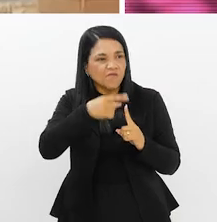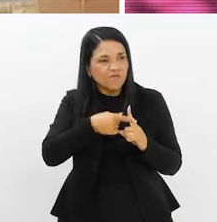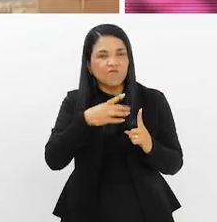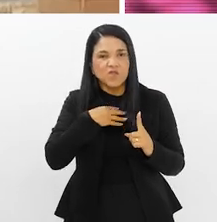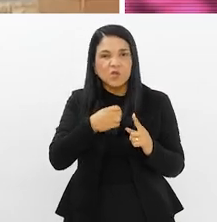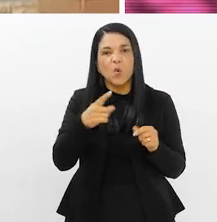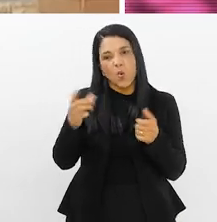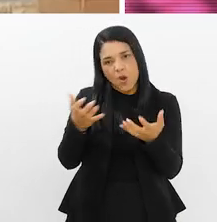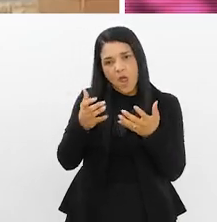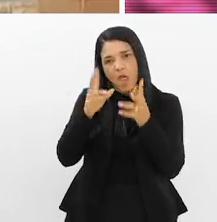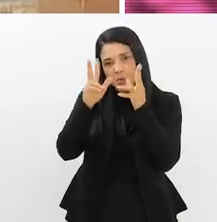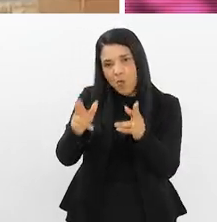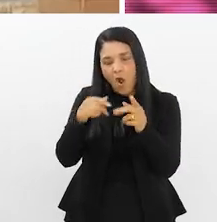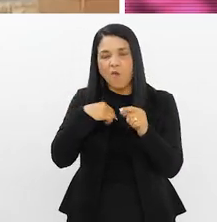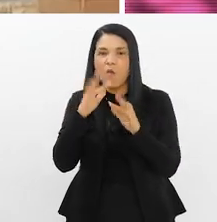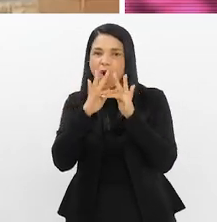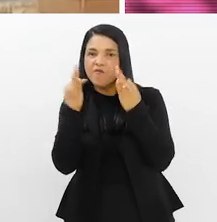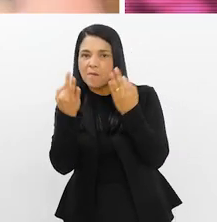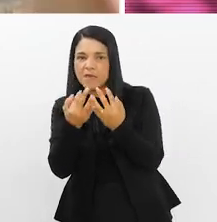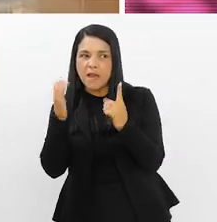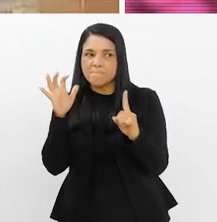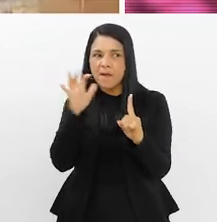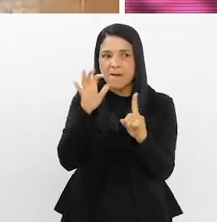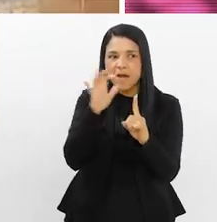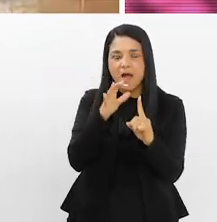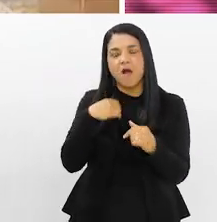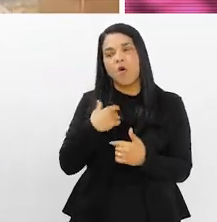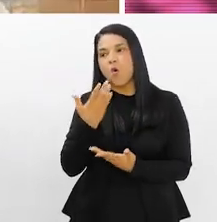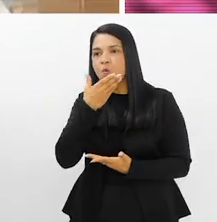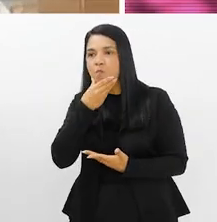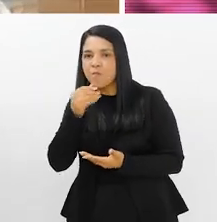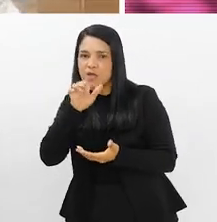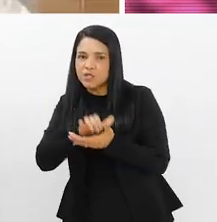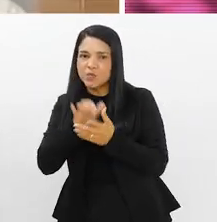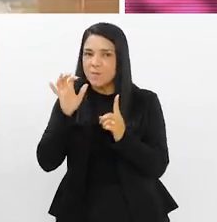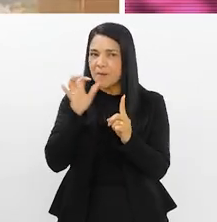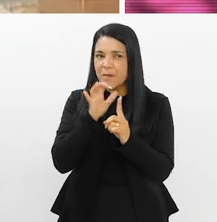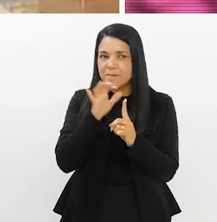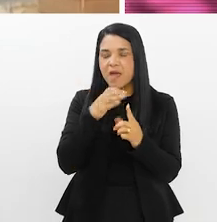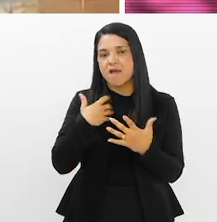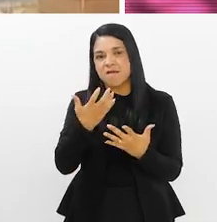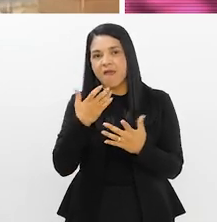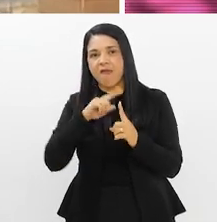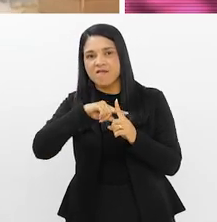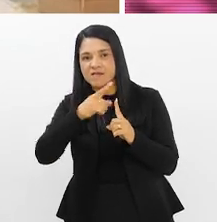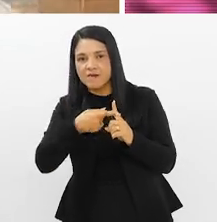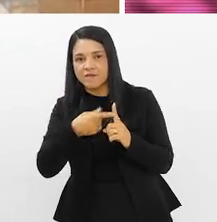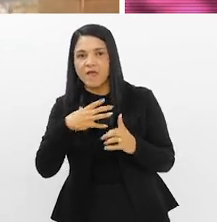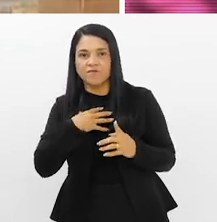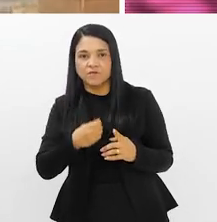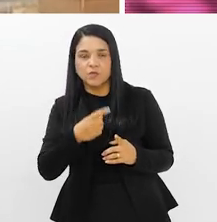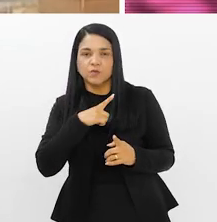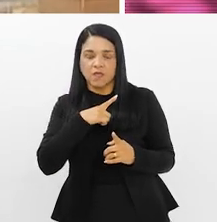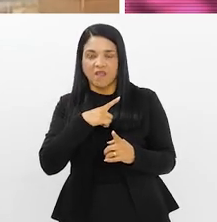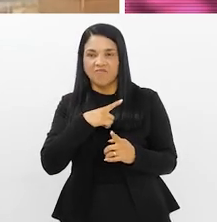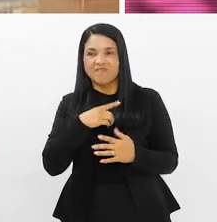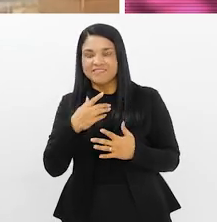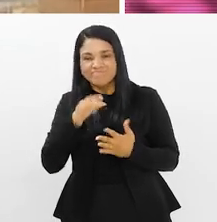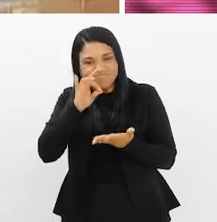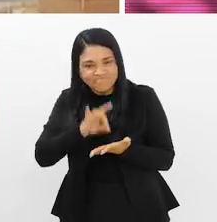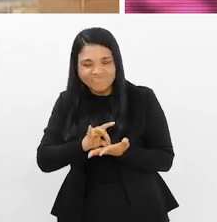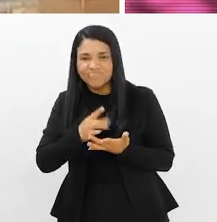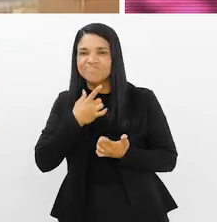ou porque a família está pressionando, o companheiro está pressionando, e acaba tendo filhos sem ter realmente